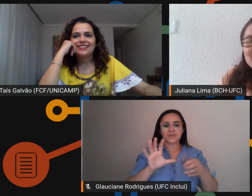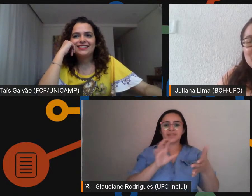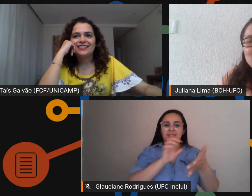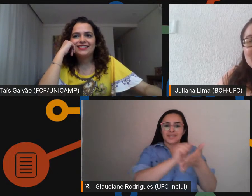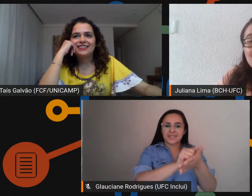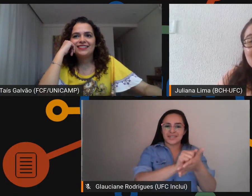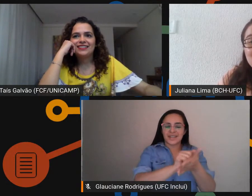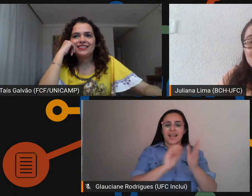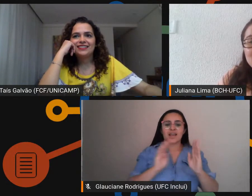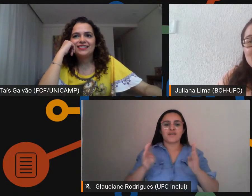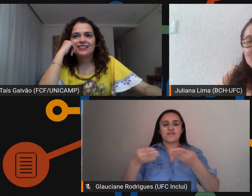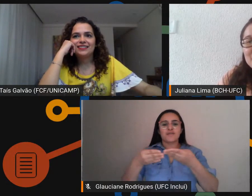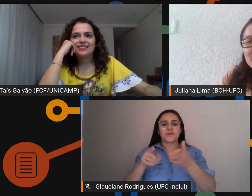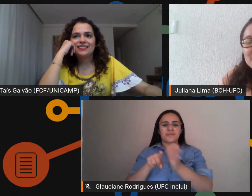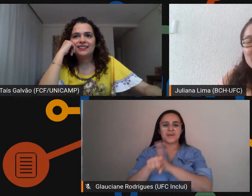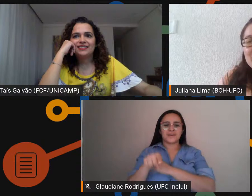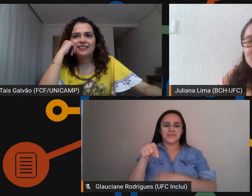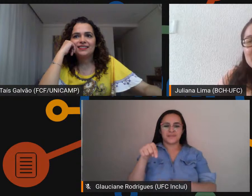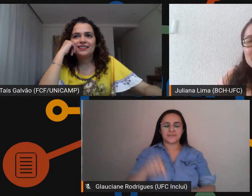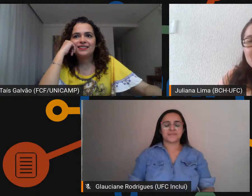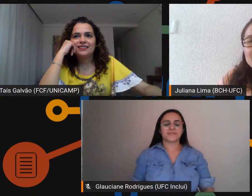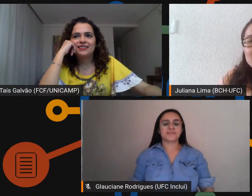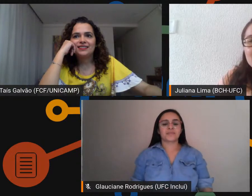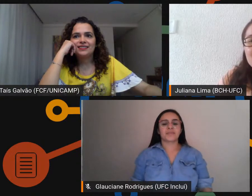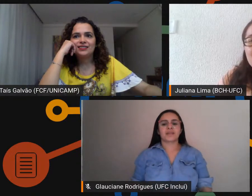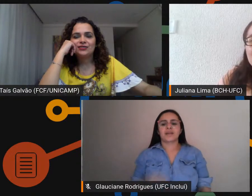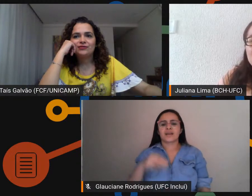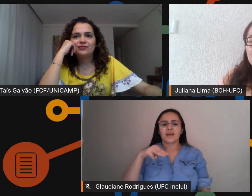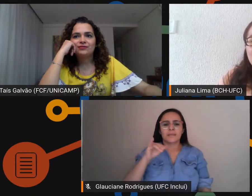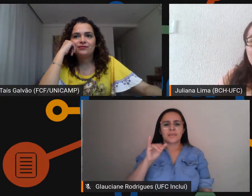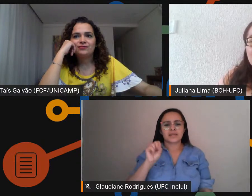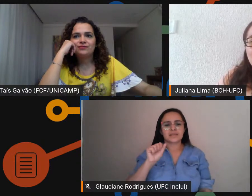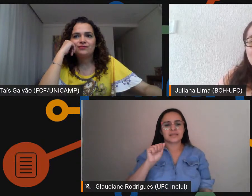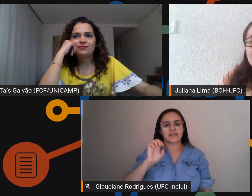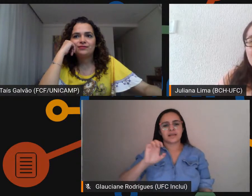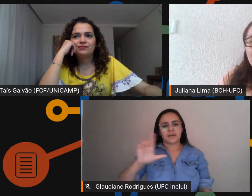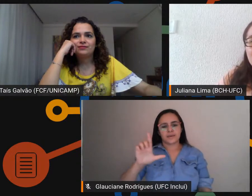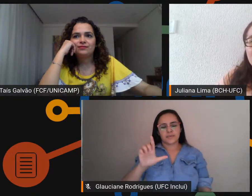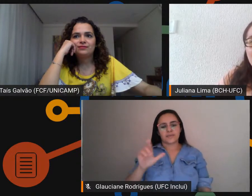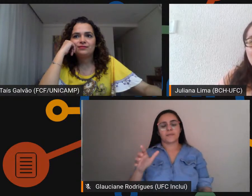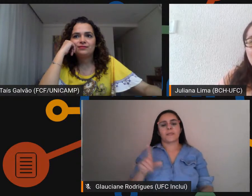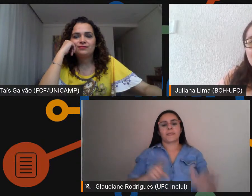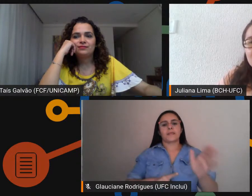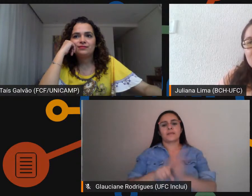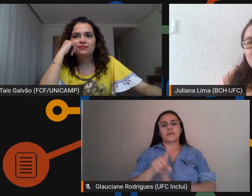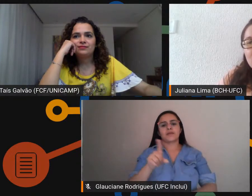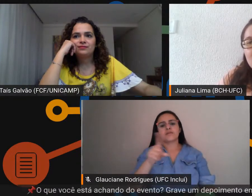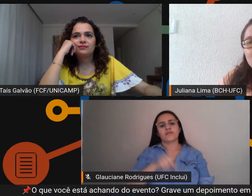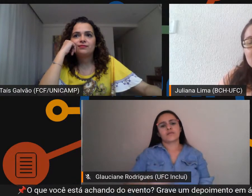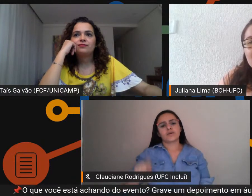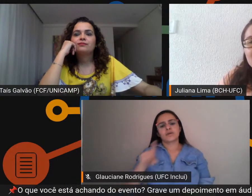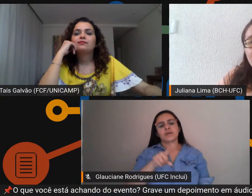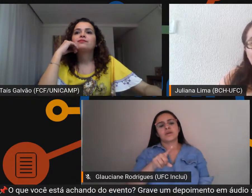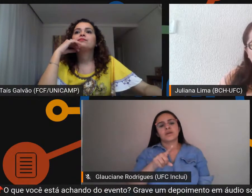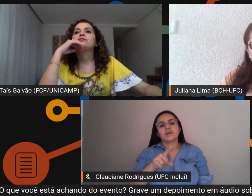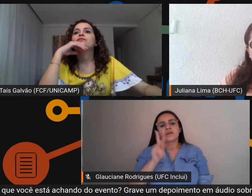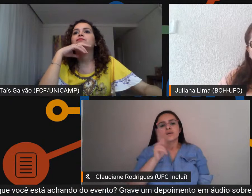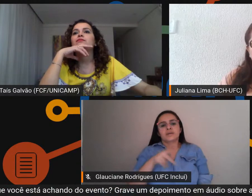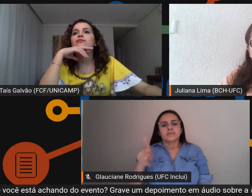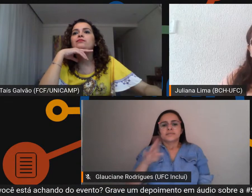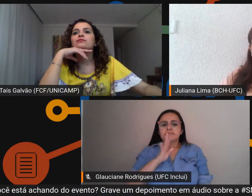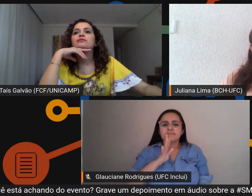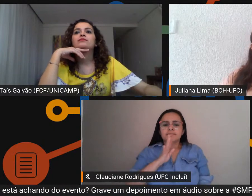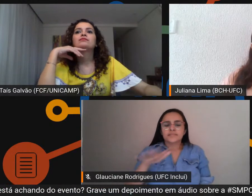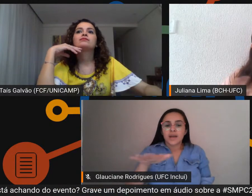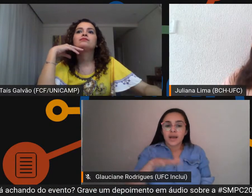perguntas é a seguinte, é do Misael Martins, ele diz, professora, a senhora conhece algo semelhante à Cochrane no campo da engenharia,